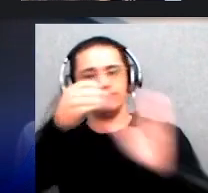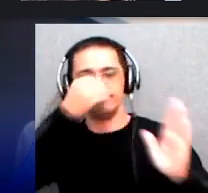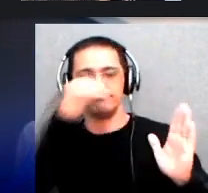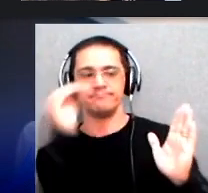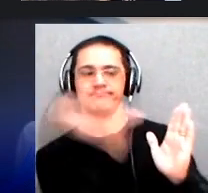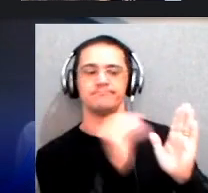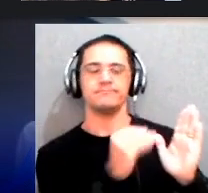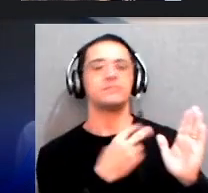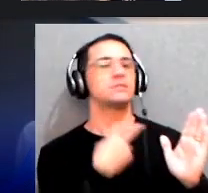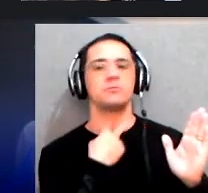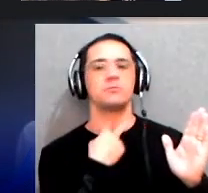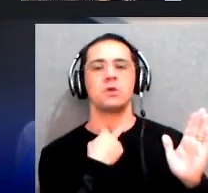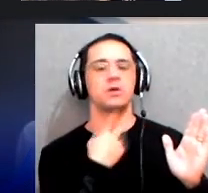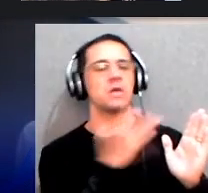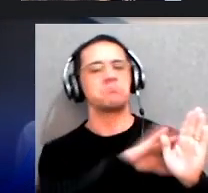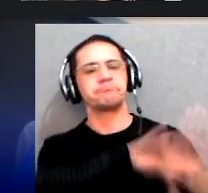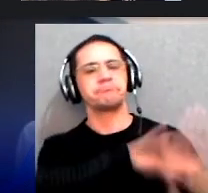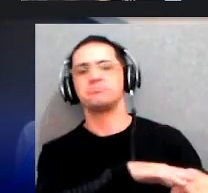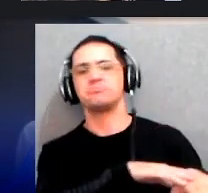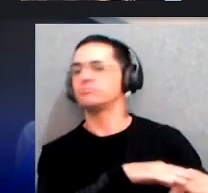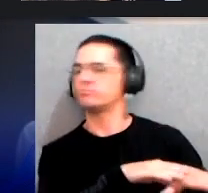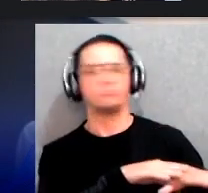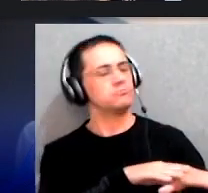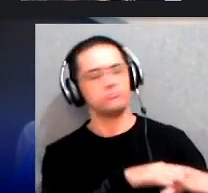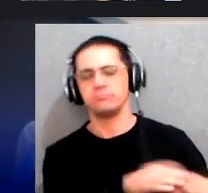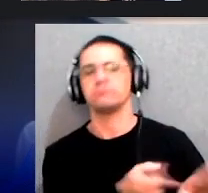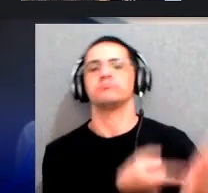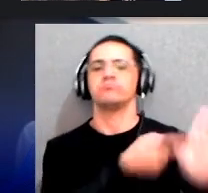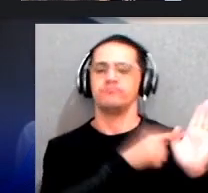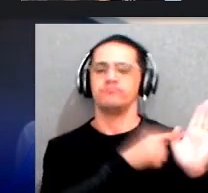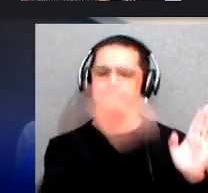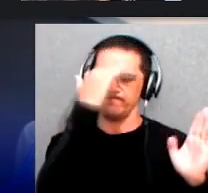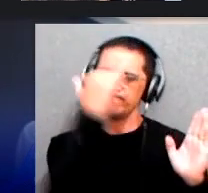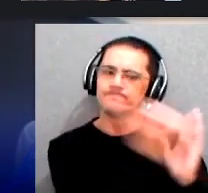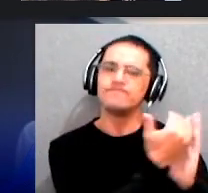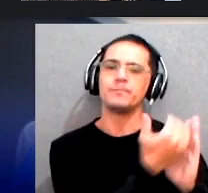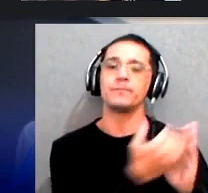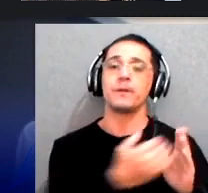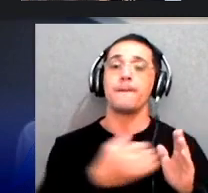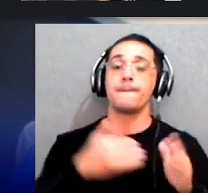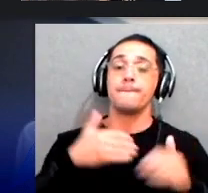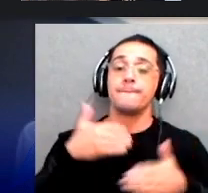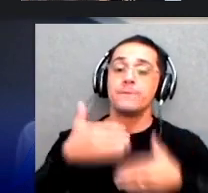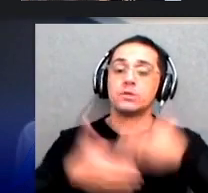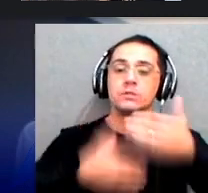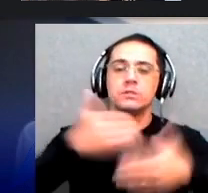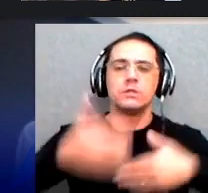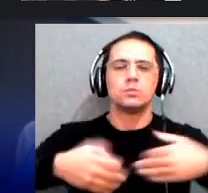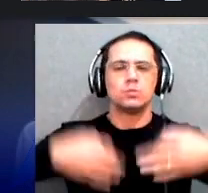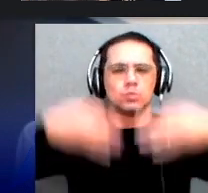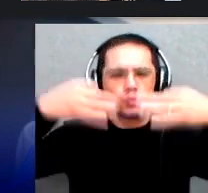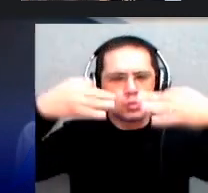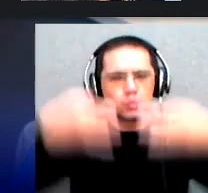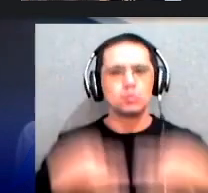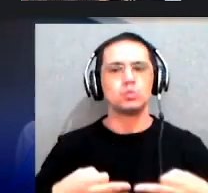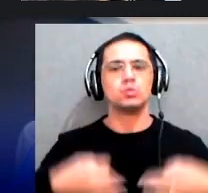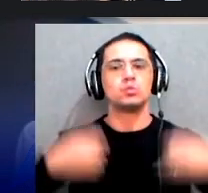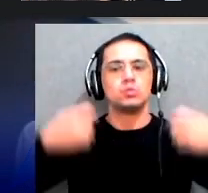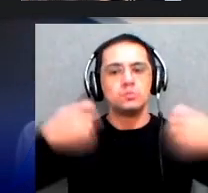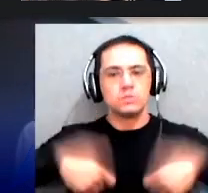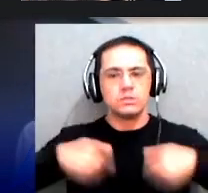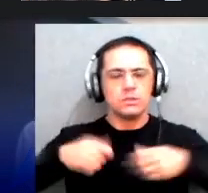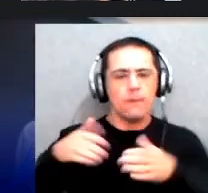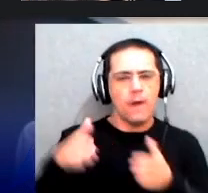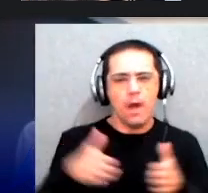gente não pode. Infelizmente, para um processo ser justo, ele deve ter um caminho. A regra vale, como o